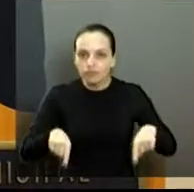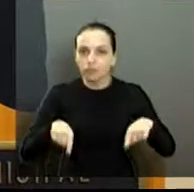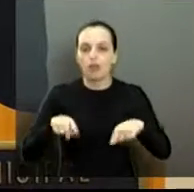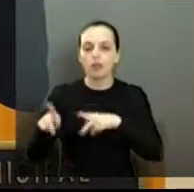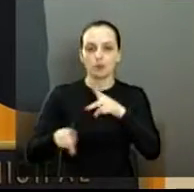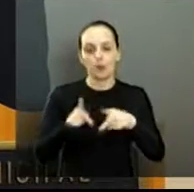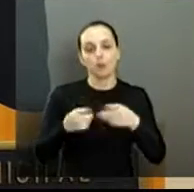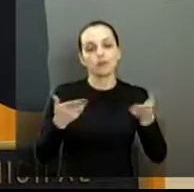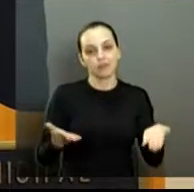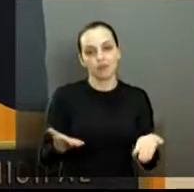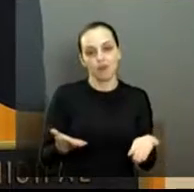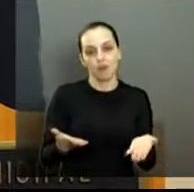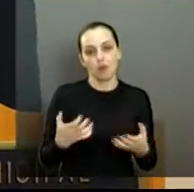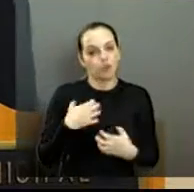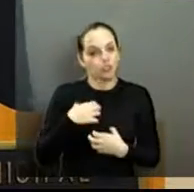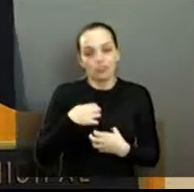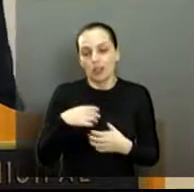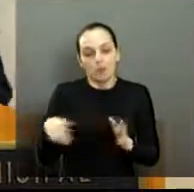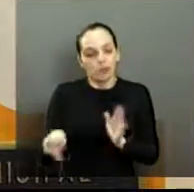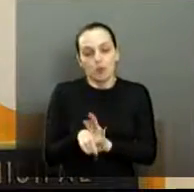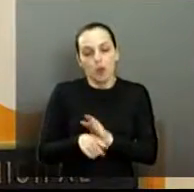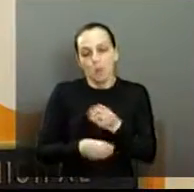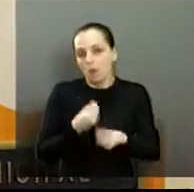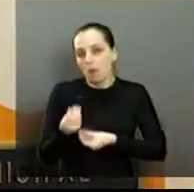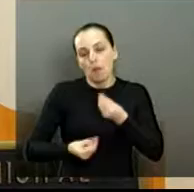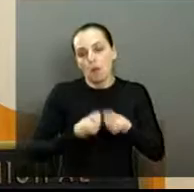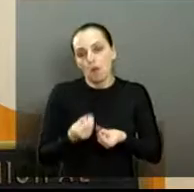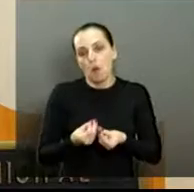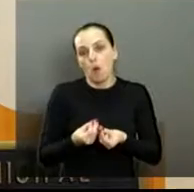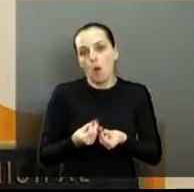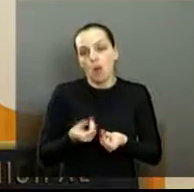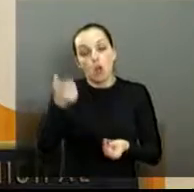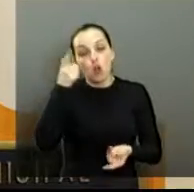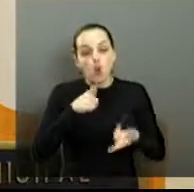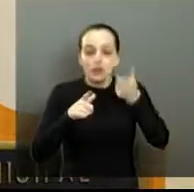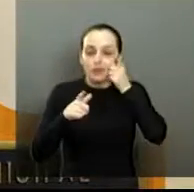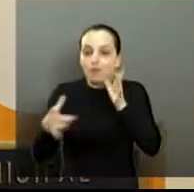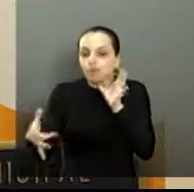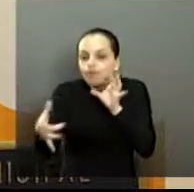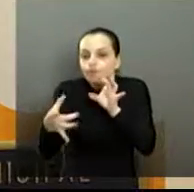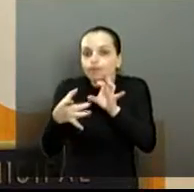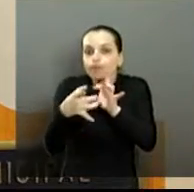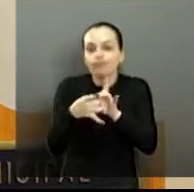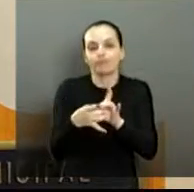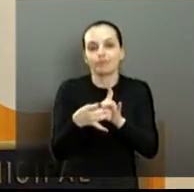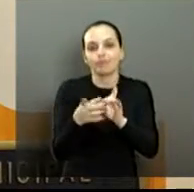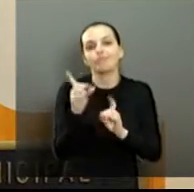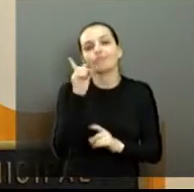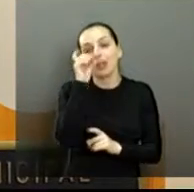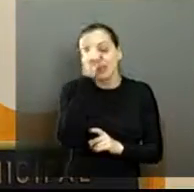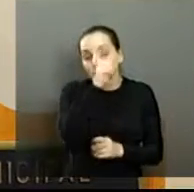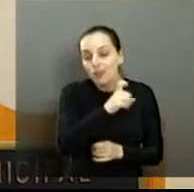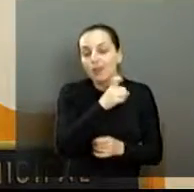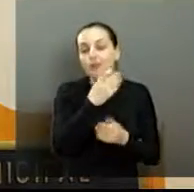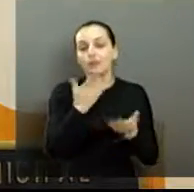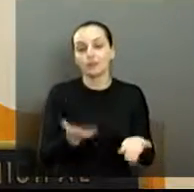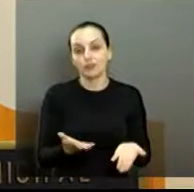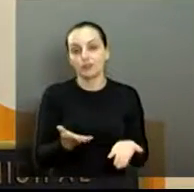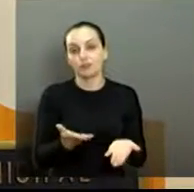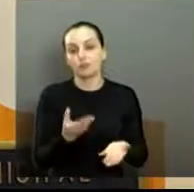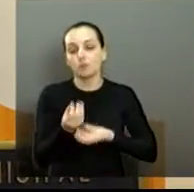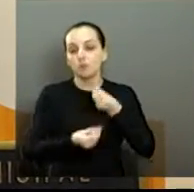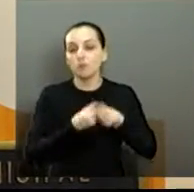língua tem que agir depois como é que consegue ter uma unidade como consegue ter uma unidade é difícil mas consegue